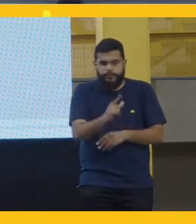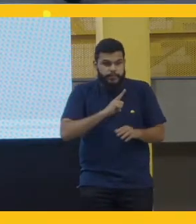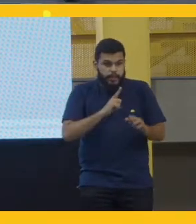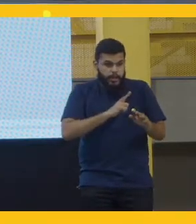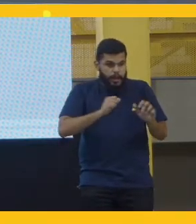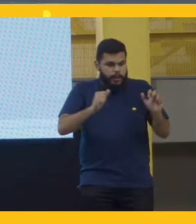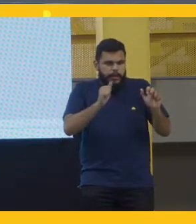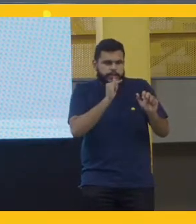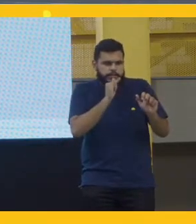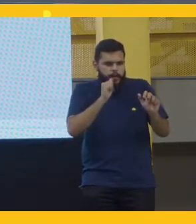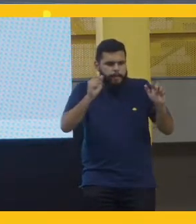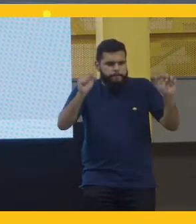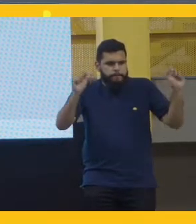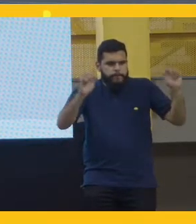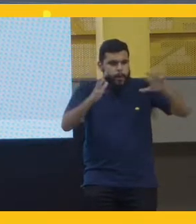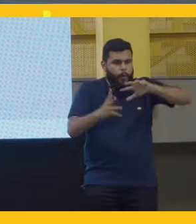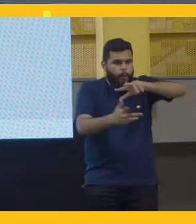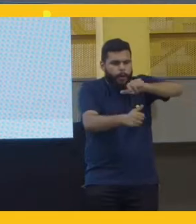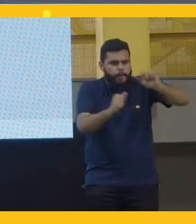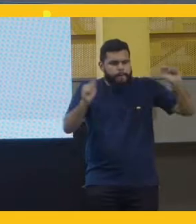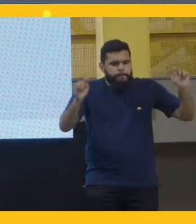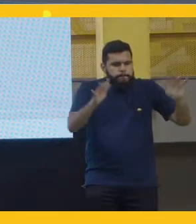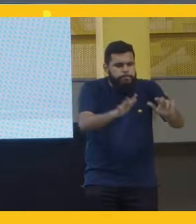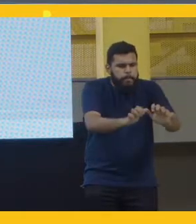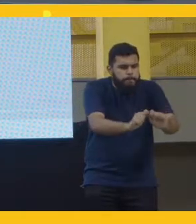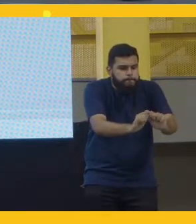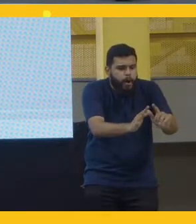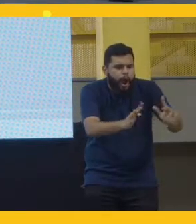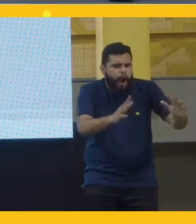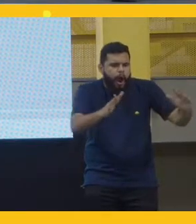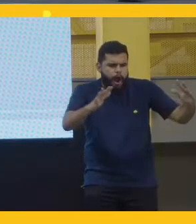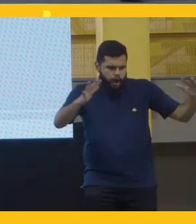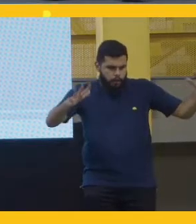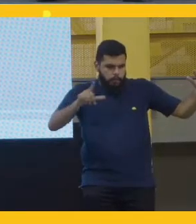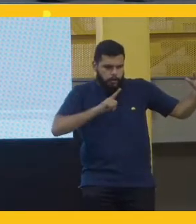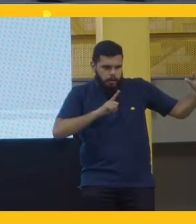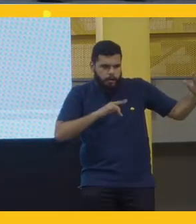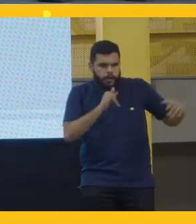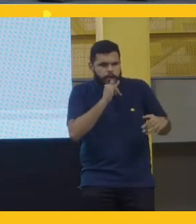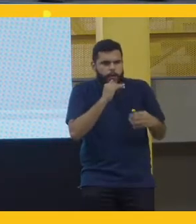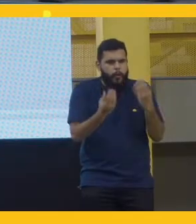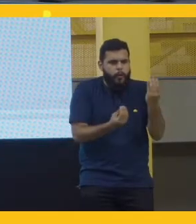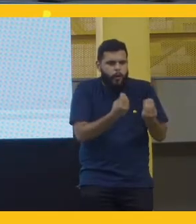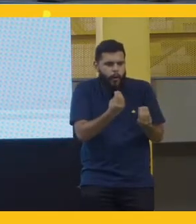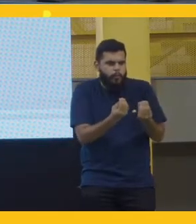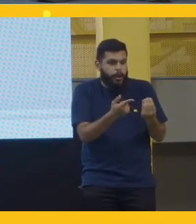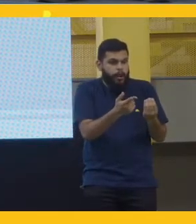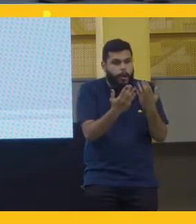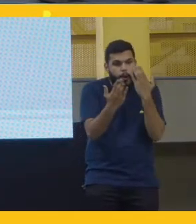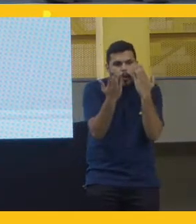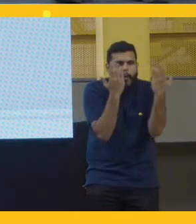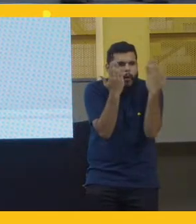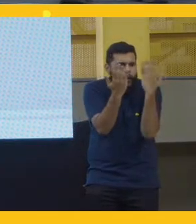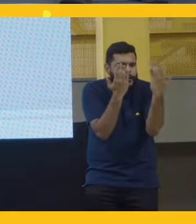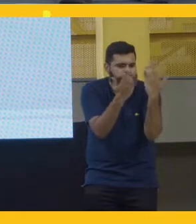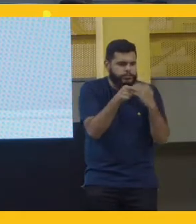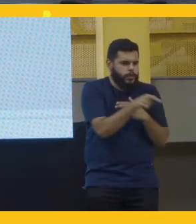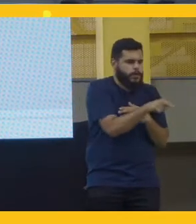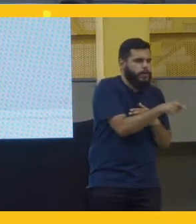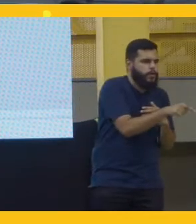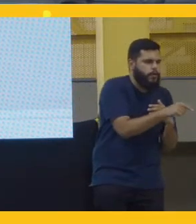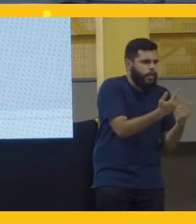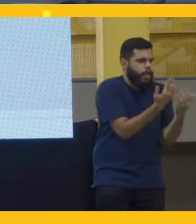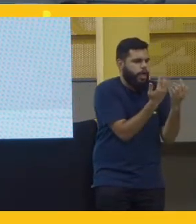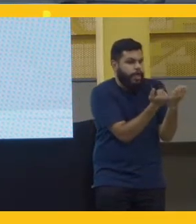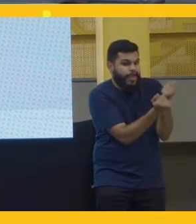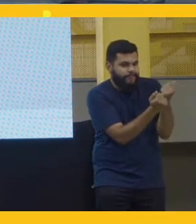refletida pelos objetos. A relação entre a refletância de um dado objeto